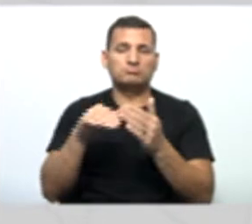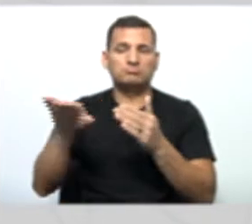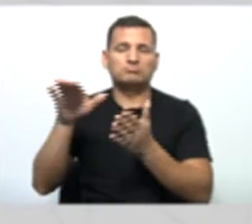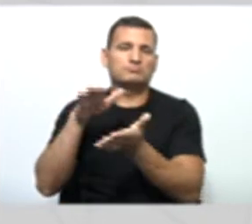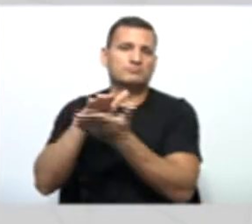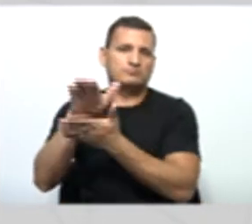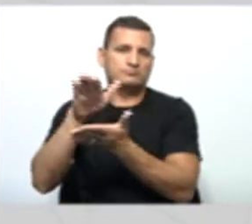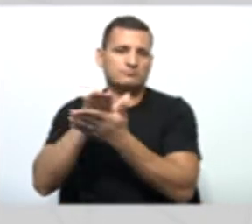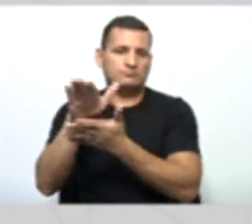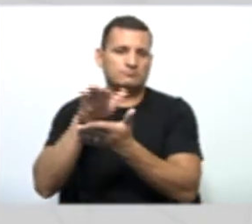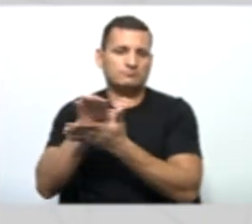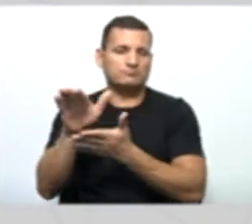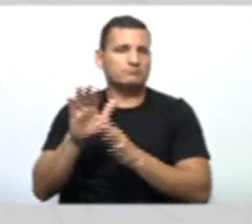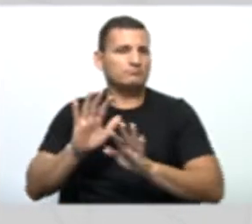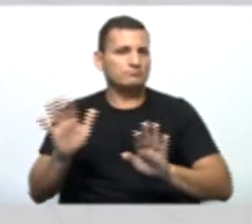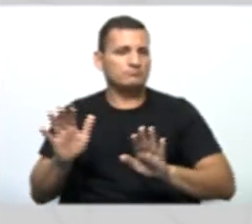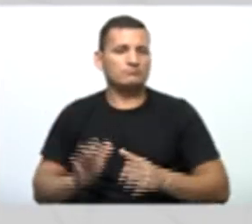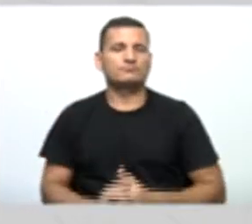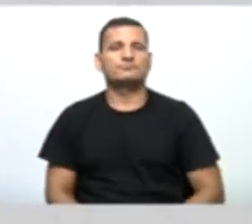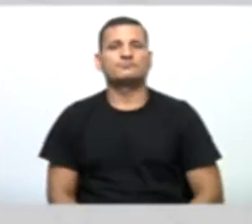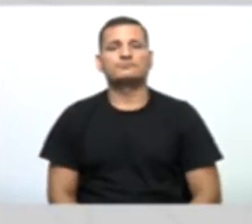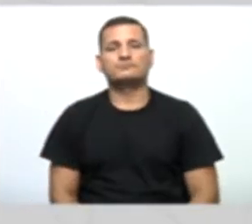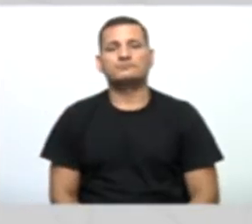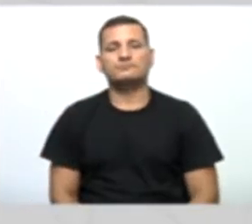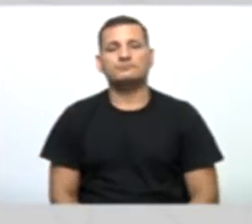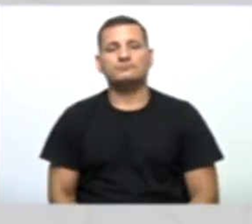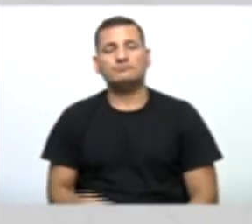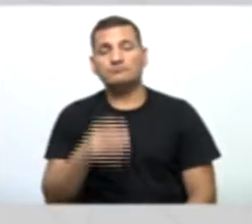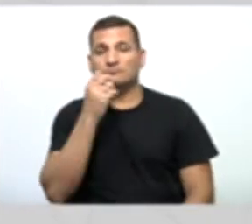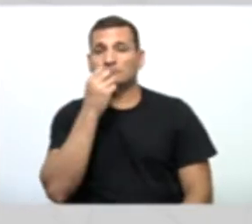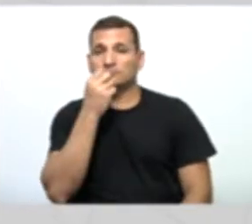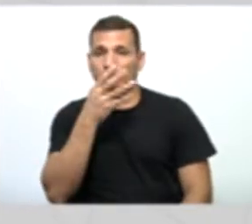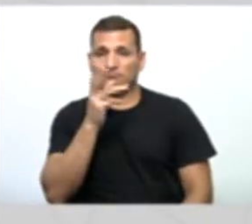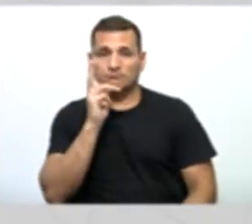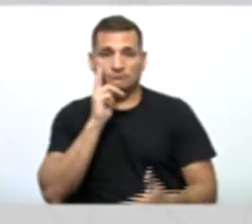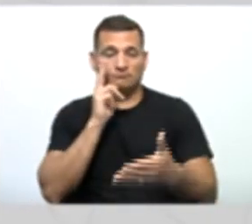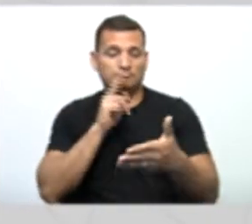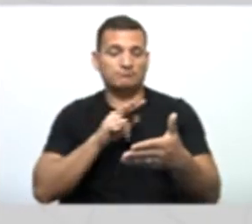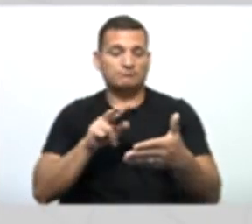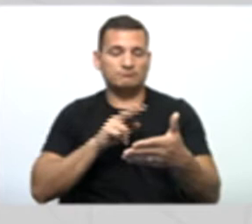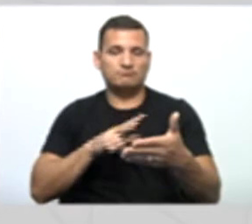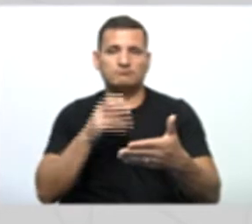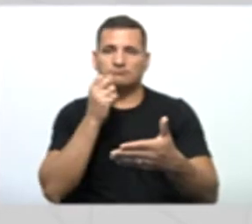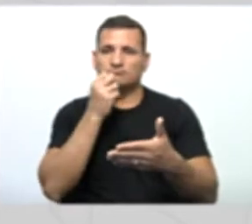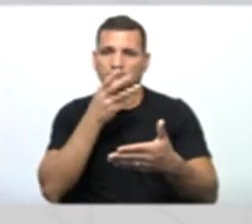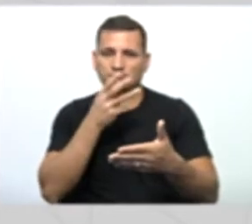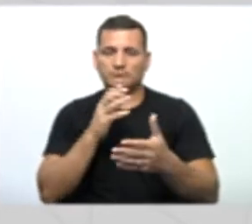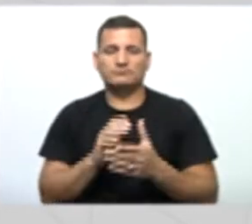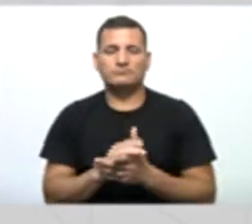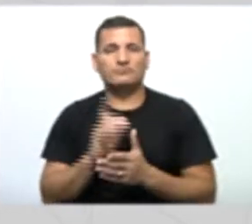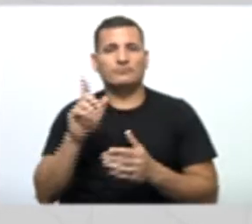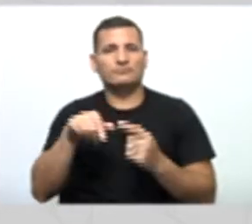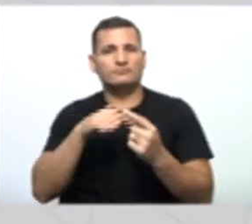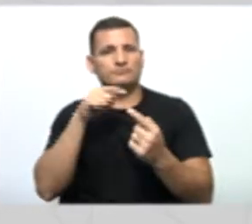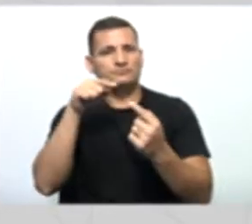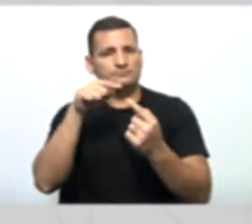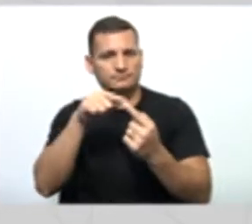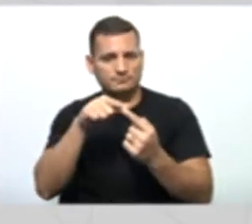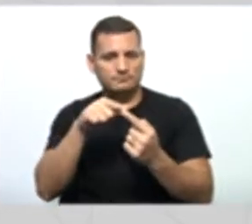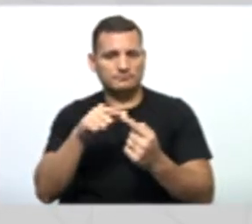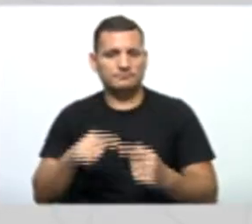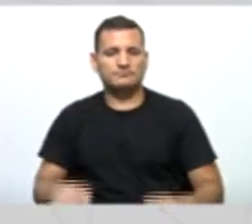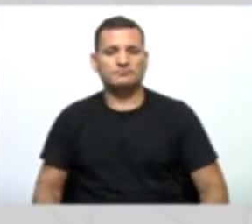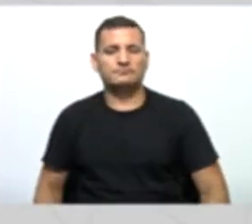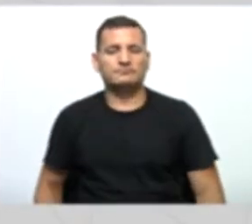imprimir essa informação tranquilamente, né? Harmonicamente ficou muito bom de se olhar, né? E esse é o nosso objetivo, gente,